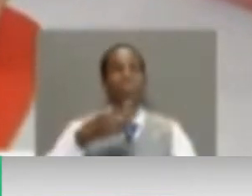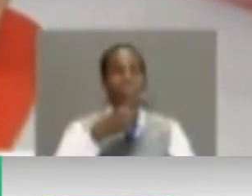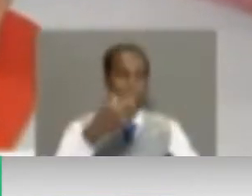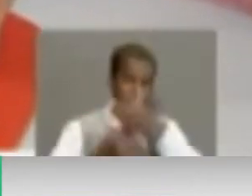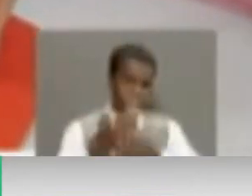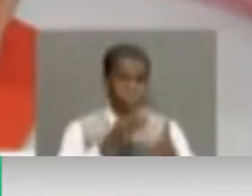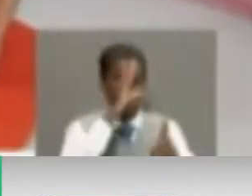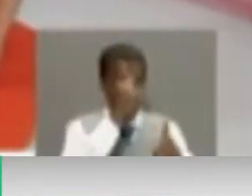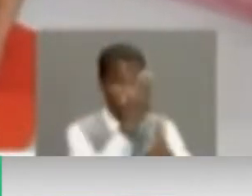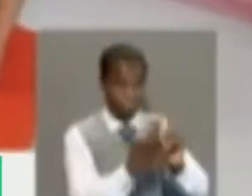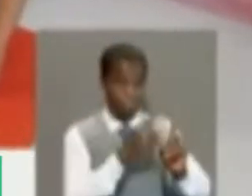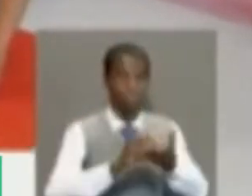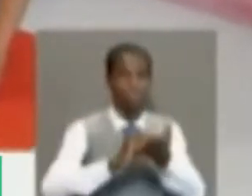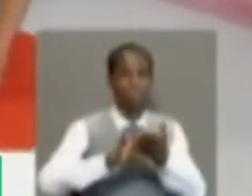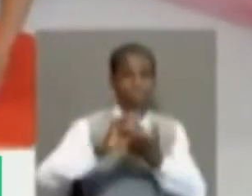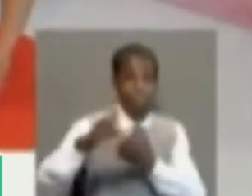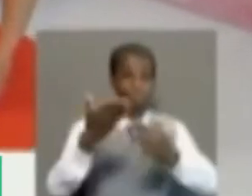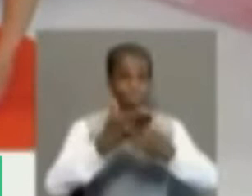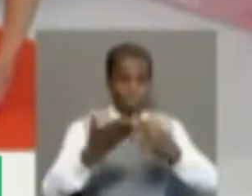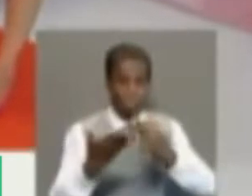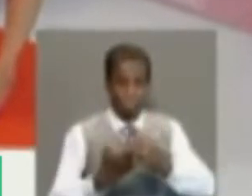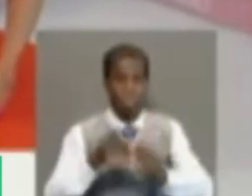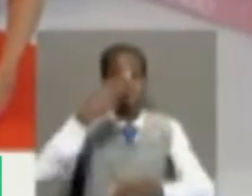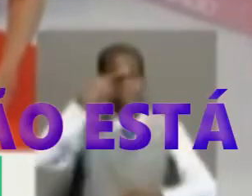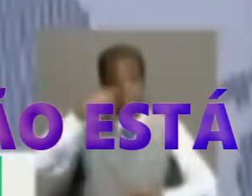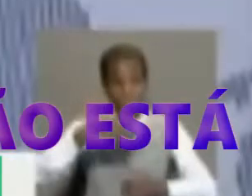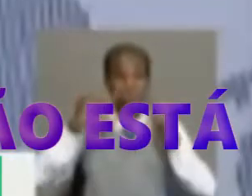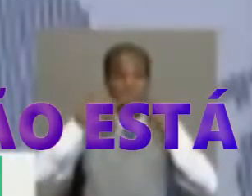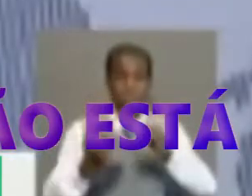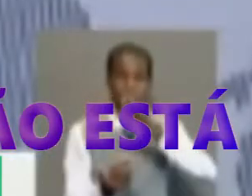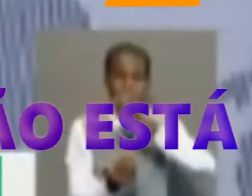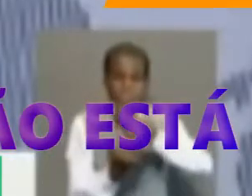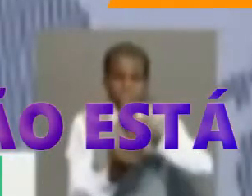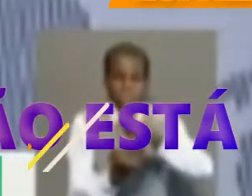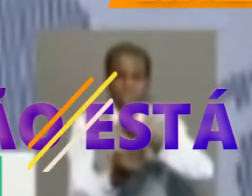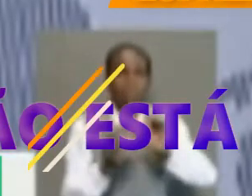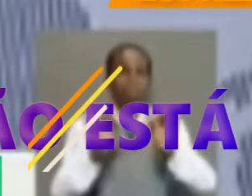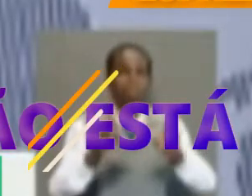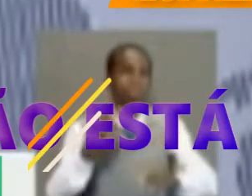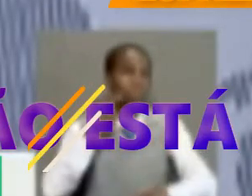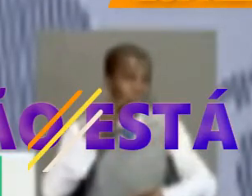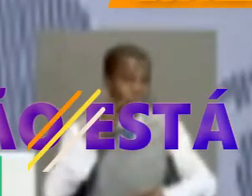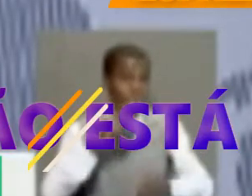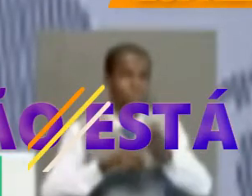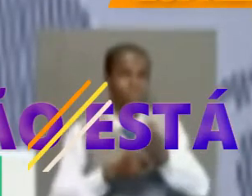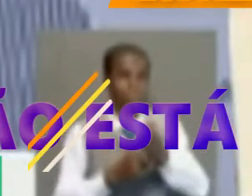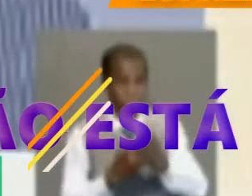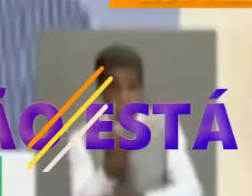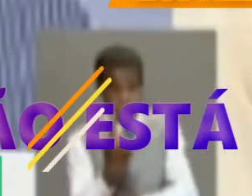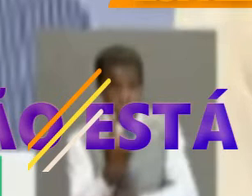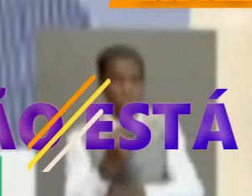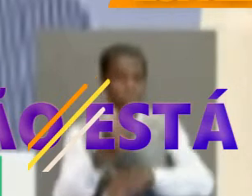renúncia da sua nacionalidade. Ora, a partir de que instante é que o Estado português declarou o senhor em causa,